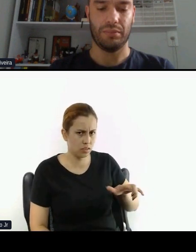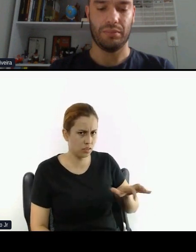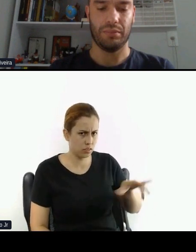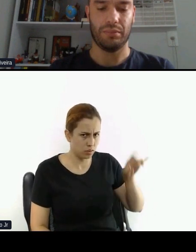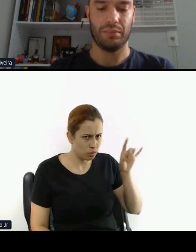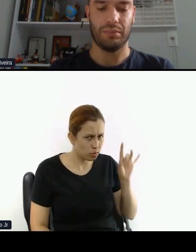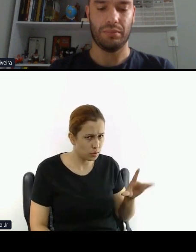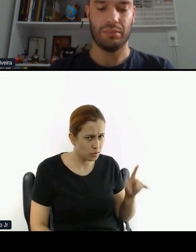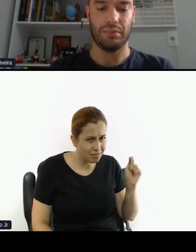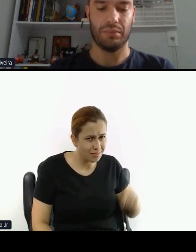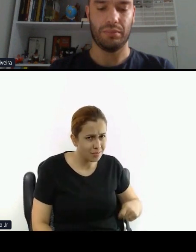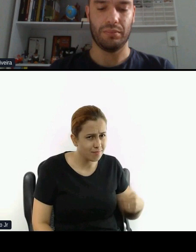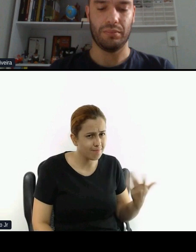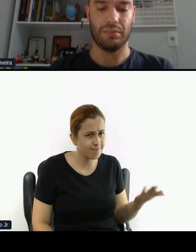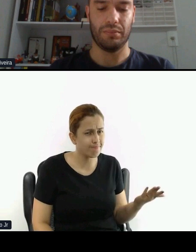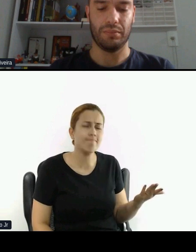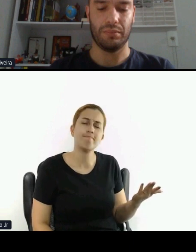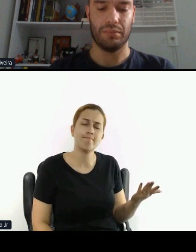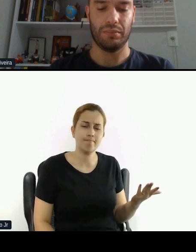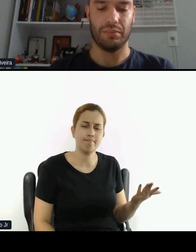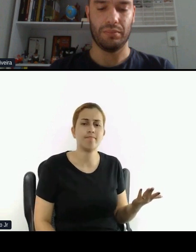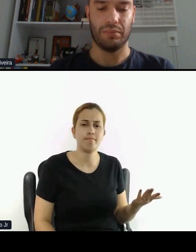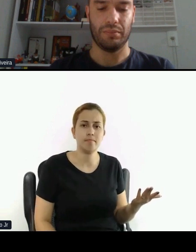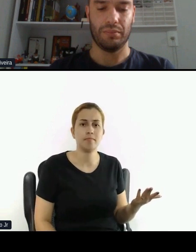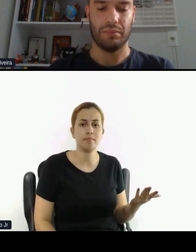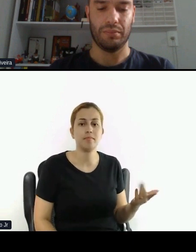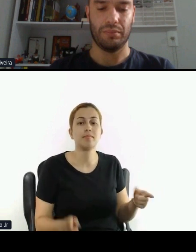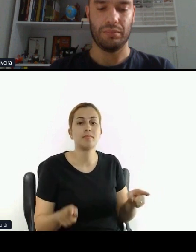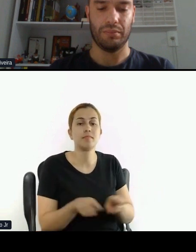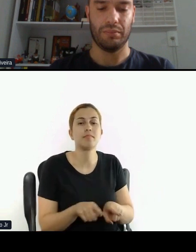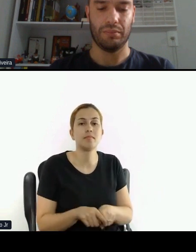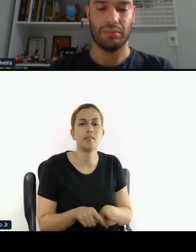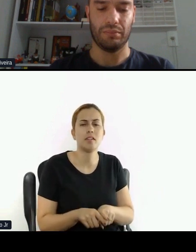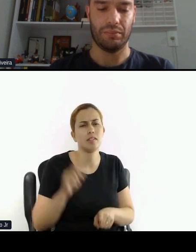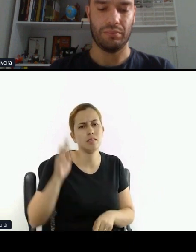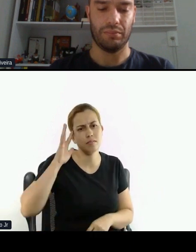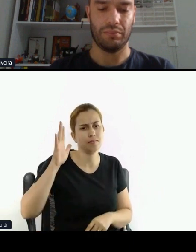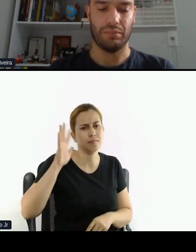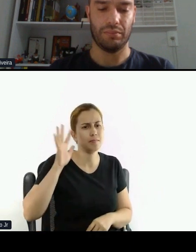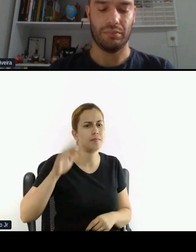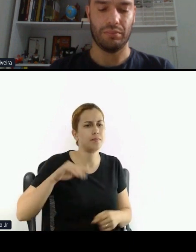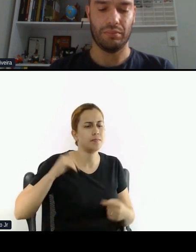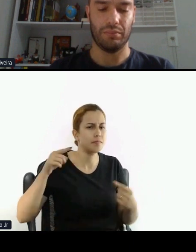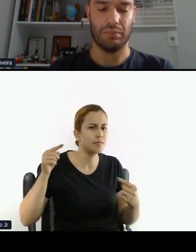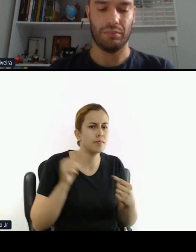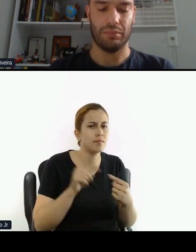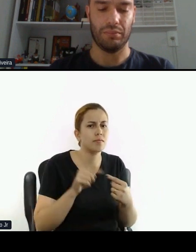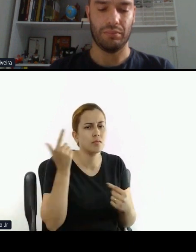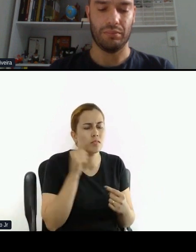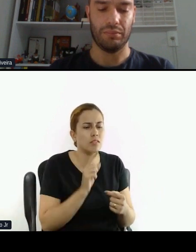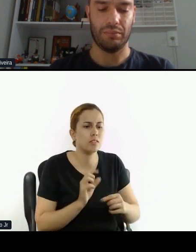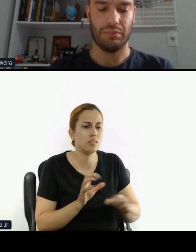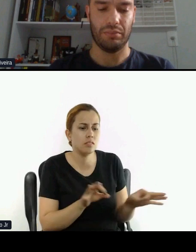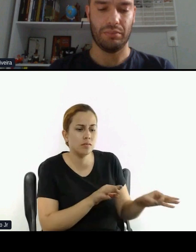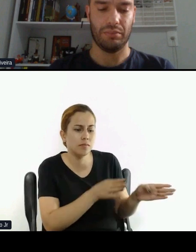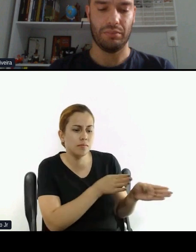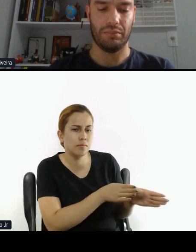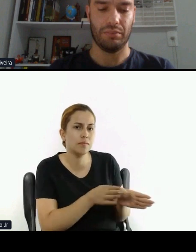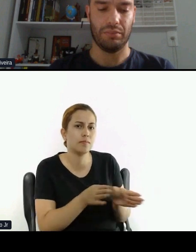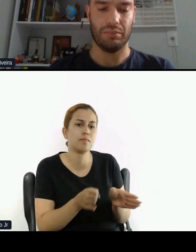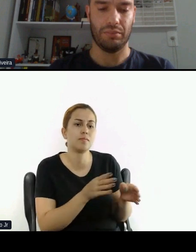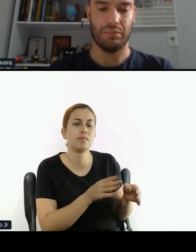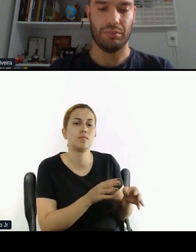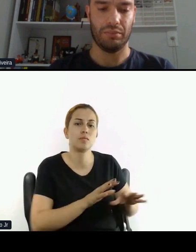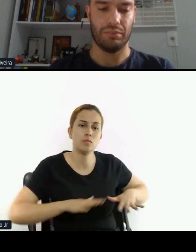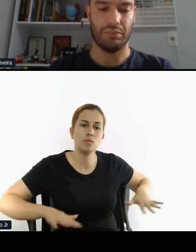favorece nós, no nosso dia a dia. E quando a gente fala de alcançar, né, acessibilidade, quando a gente fala de organização, né, igual o Túlio